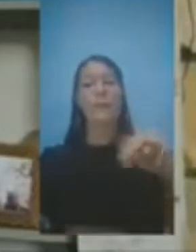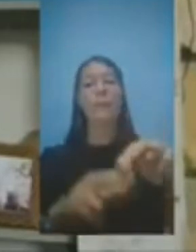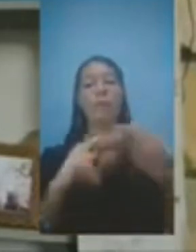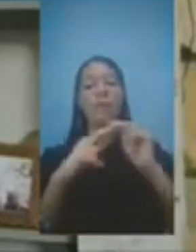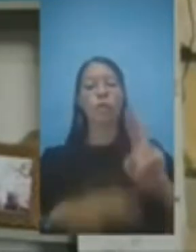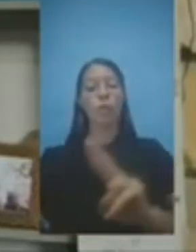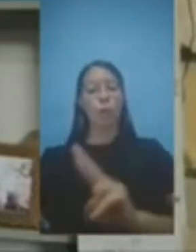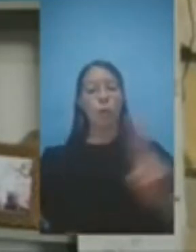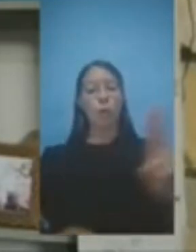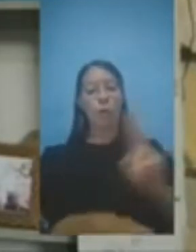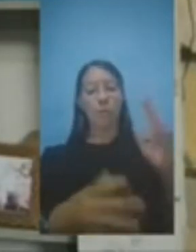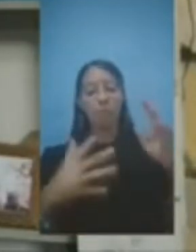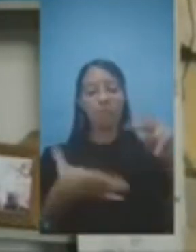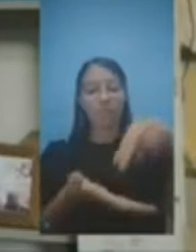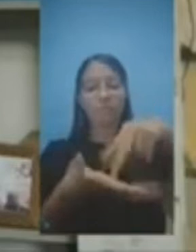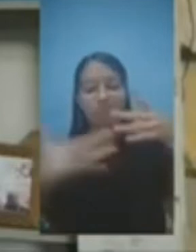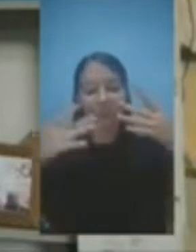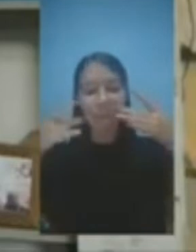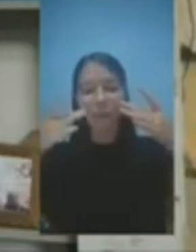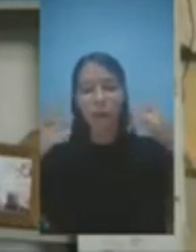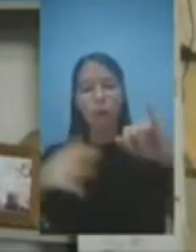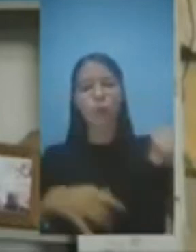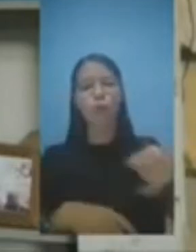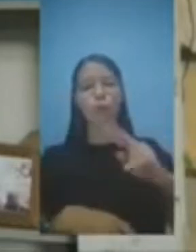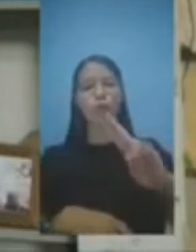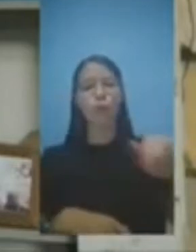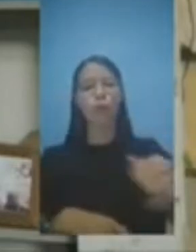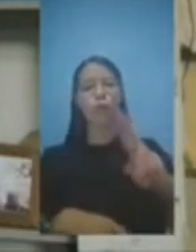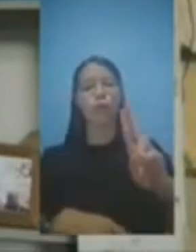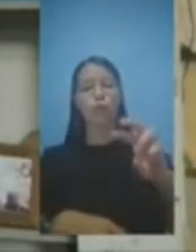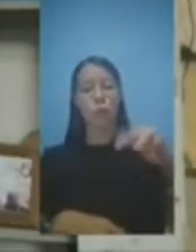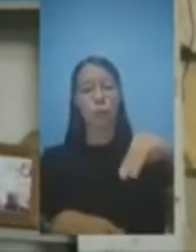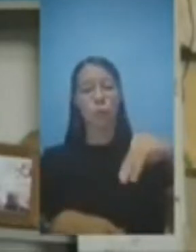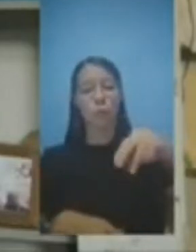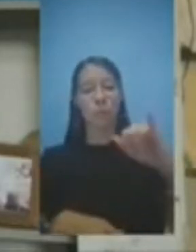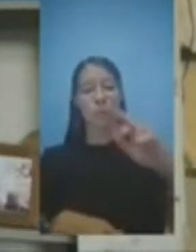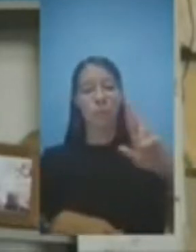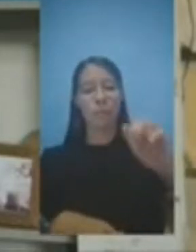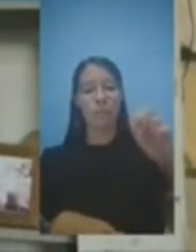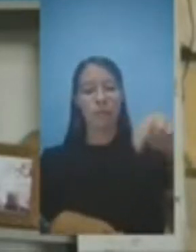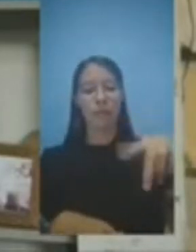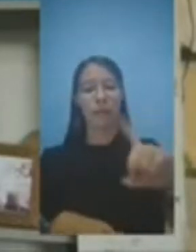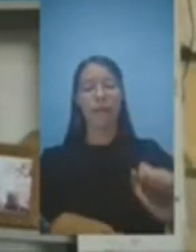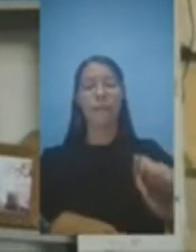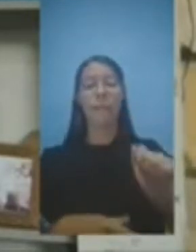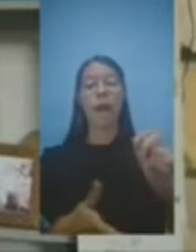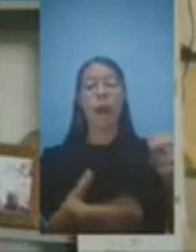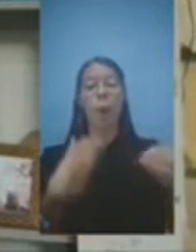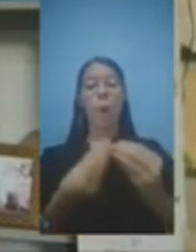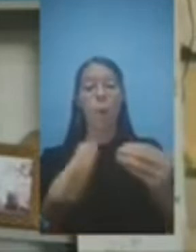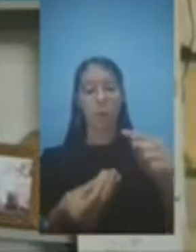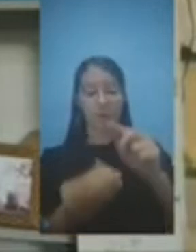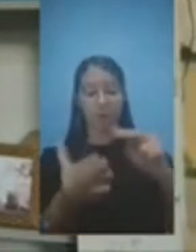nome de Juju Miranda. É o nome dela artístico. Aí no teatro ela canta, ela